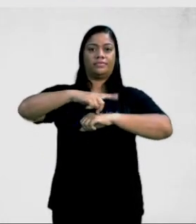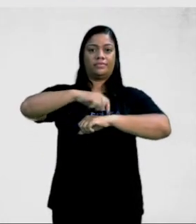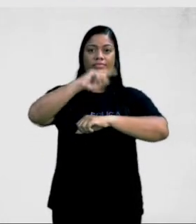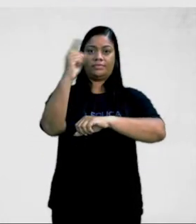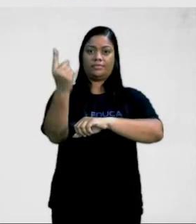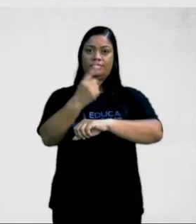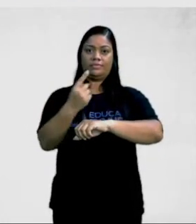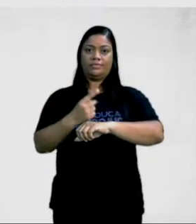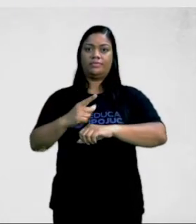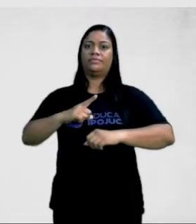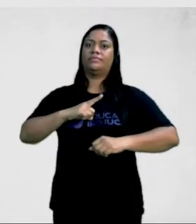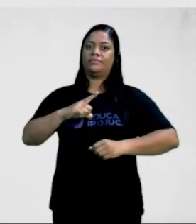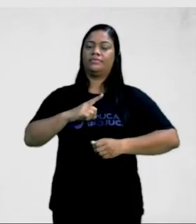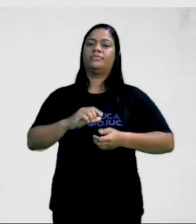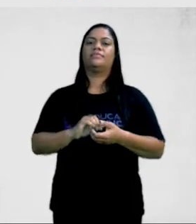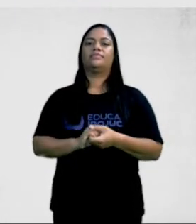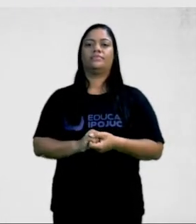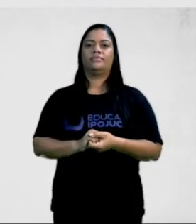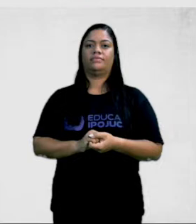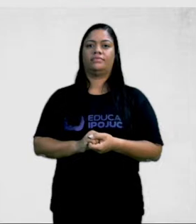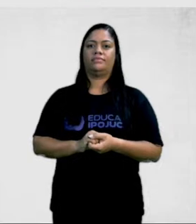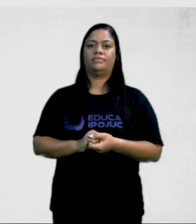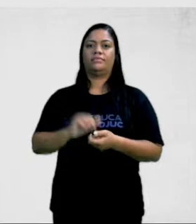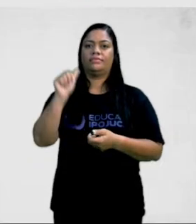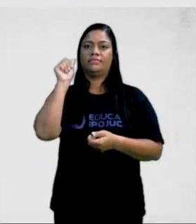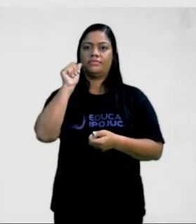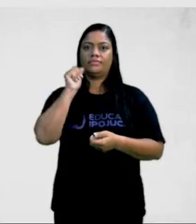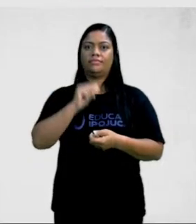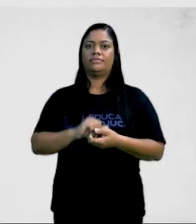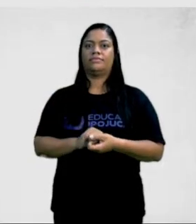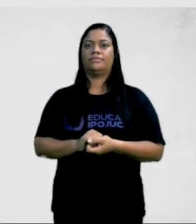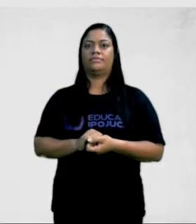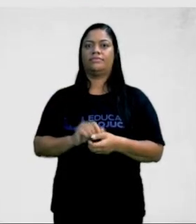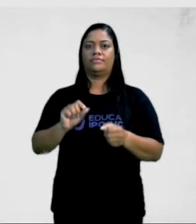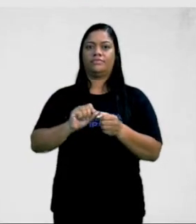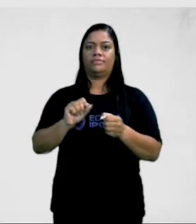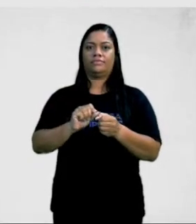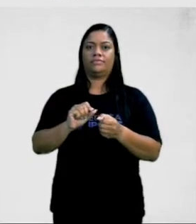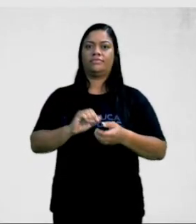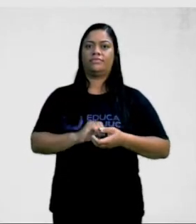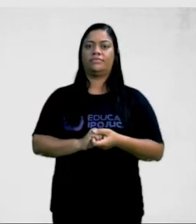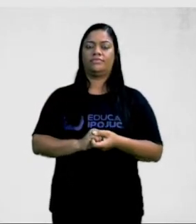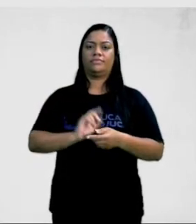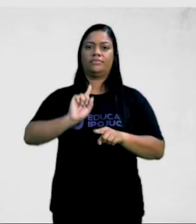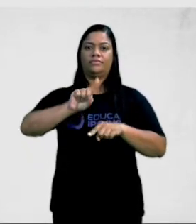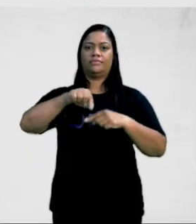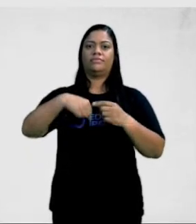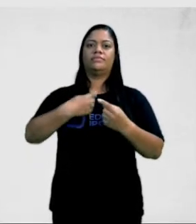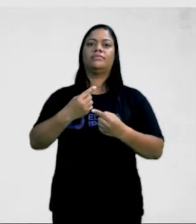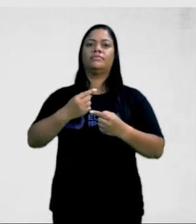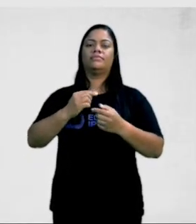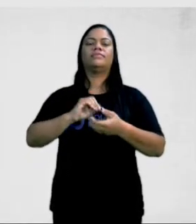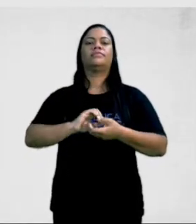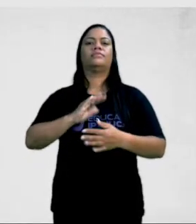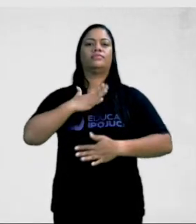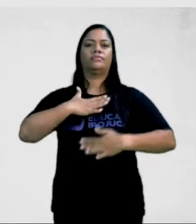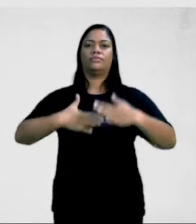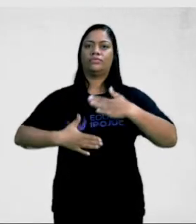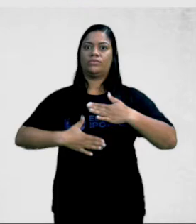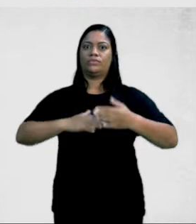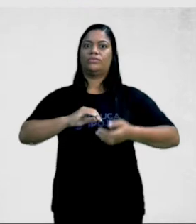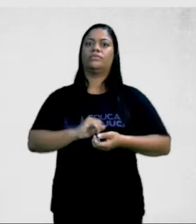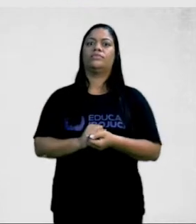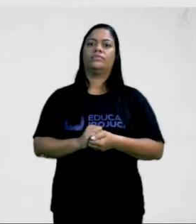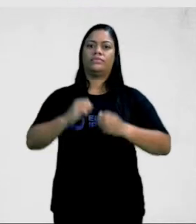ginástica olímpica, que é onde a gente tem aqui essa atleta embaixo fazendo um mortal, né, um movimento de flick-flack, o